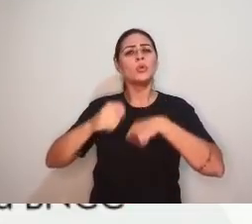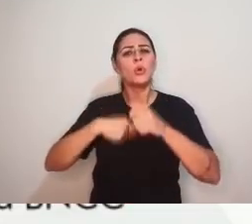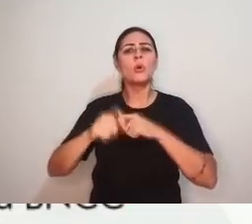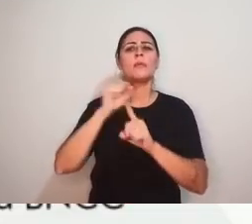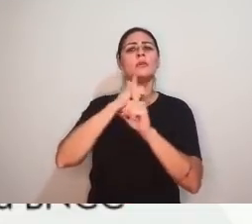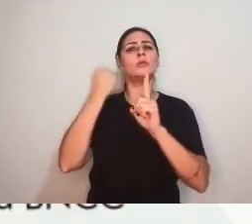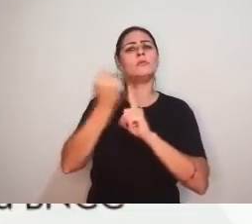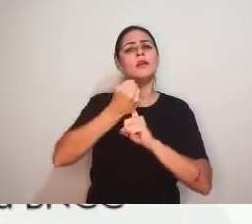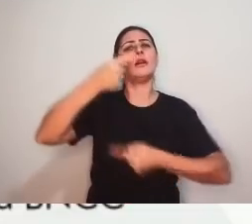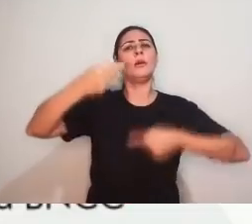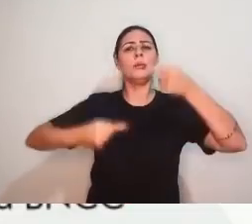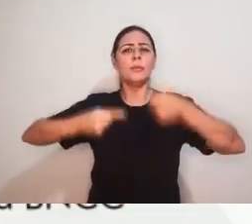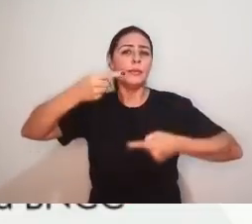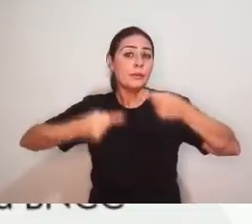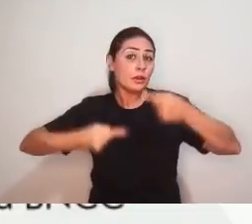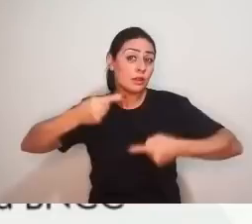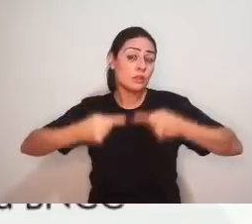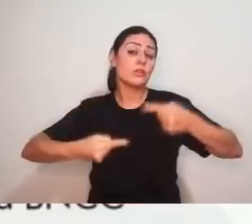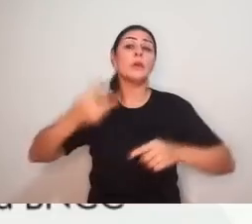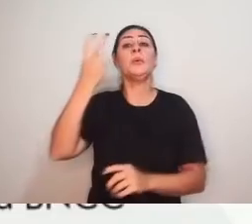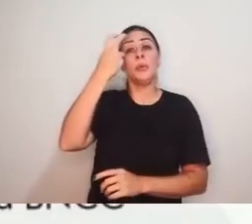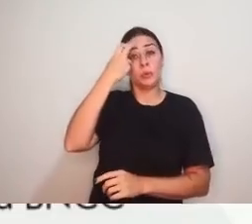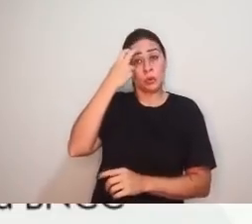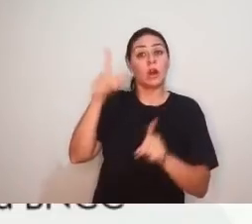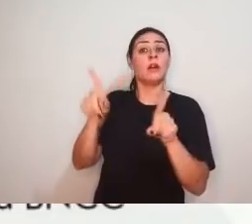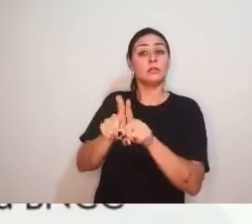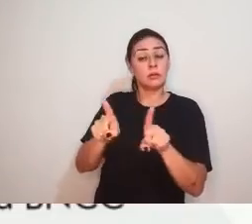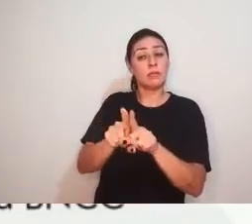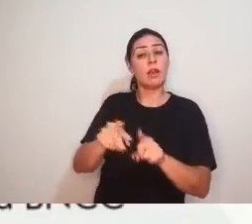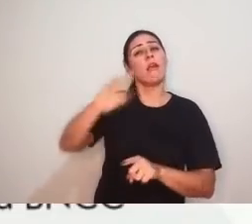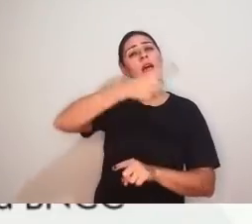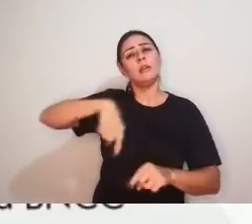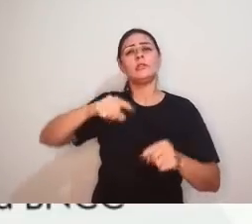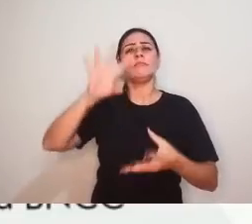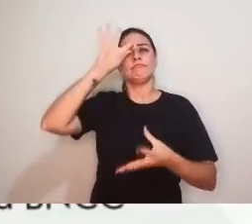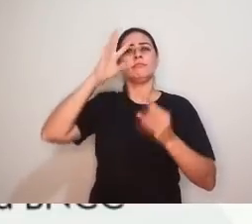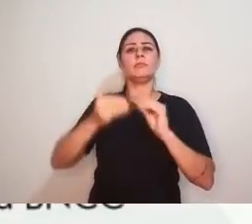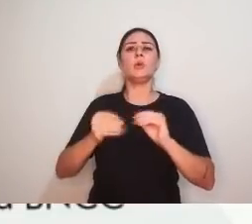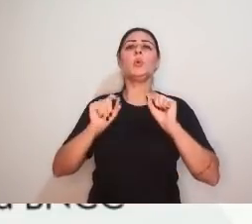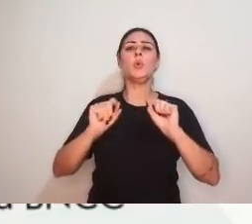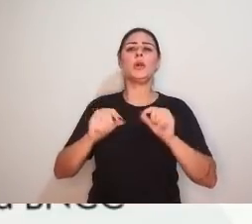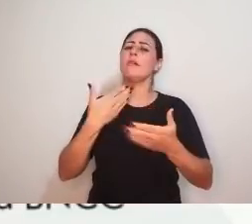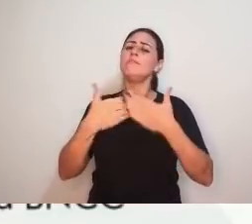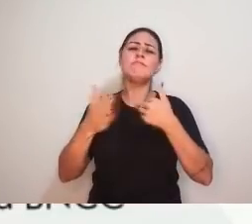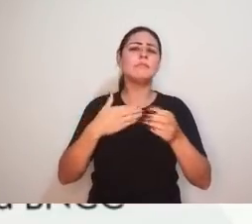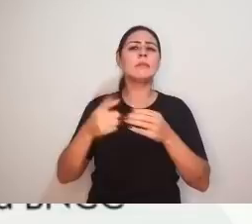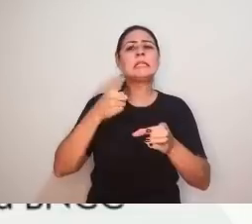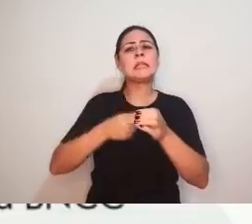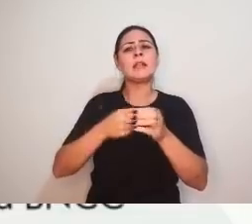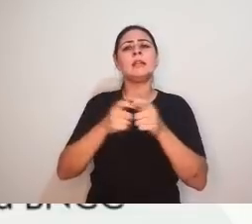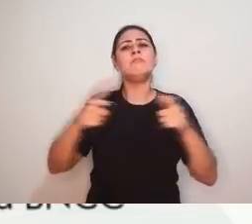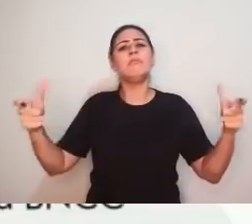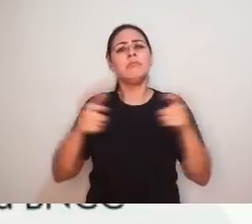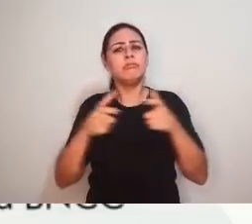importância econômica, social, política, cultural, e a gente entende que, independentemente